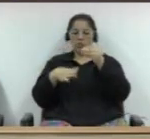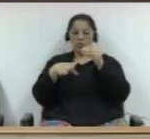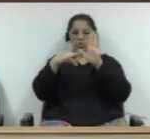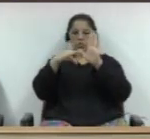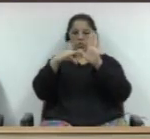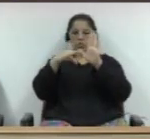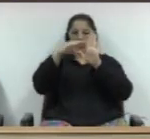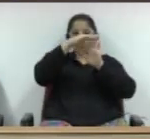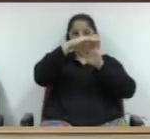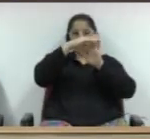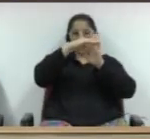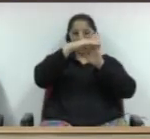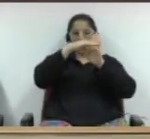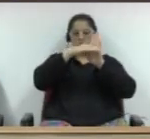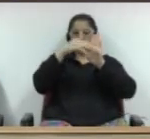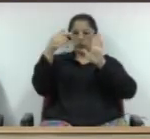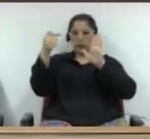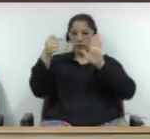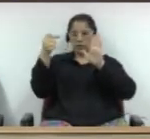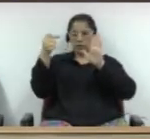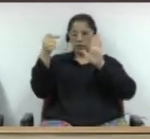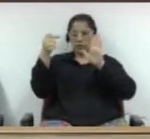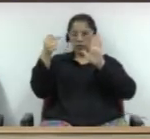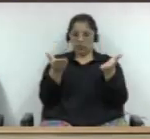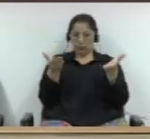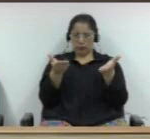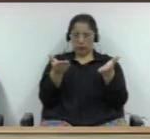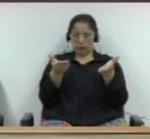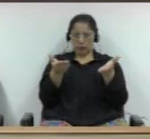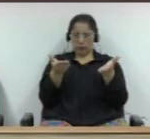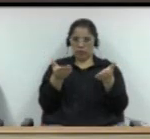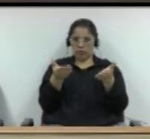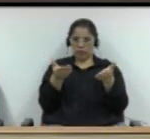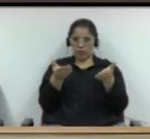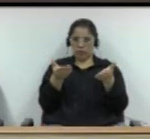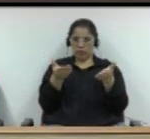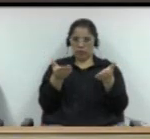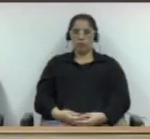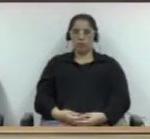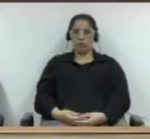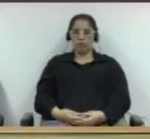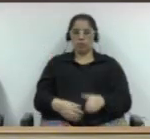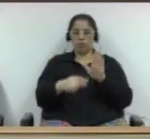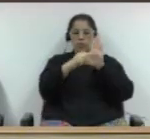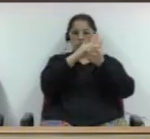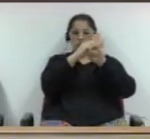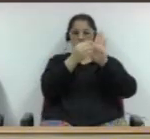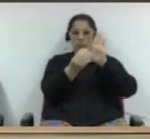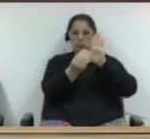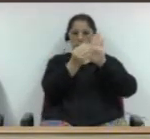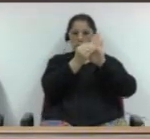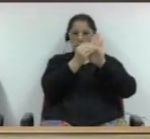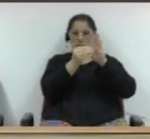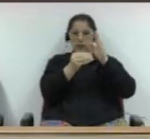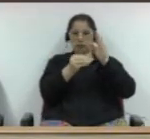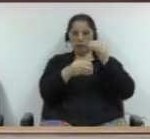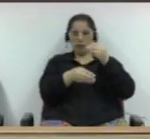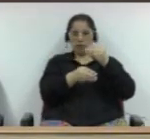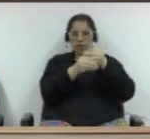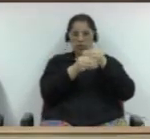item 7º da pauta. Encaminhe-se às comissões. Emenda aditiva ao projeto de